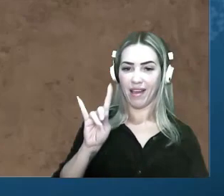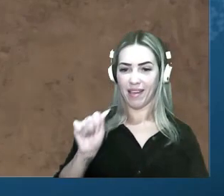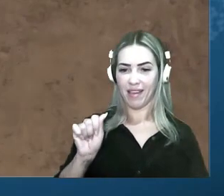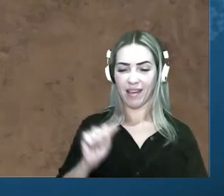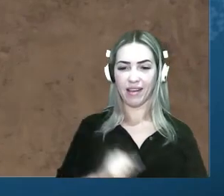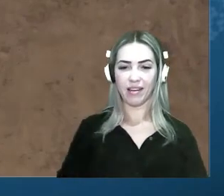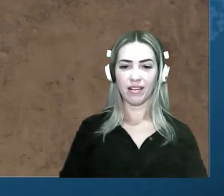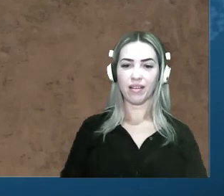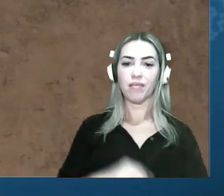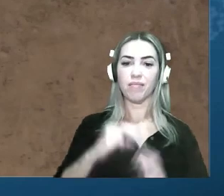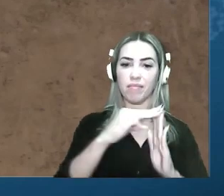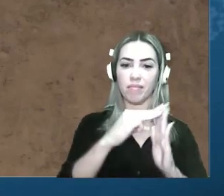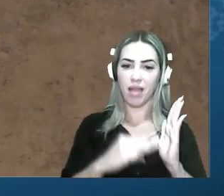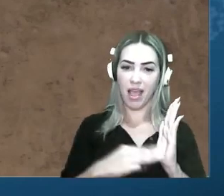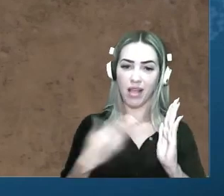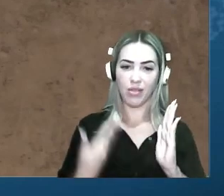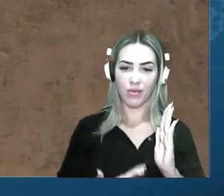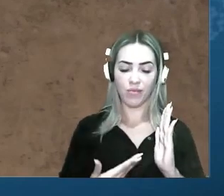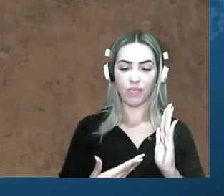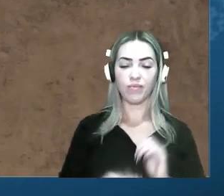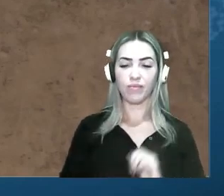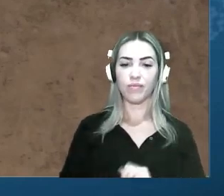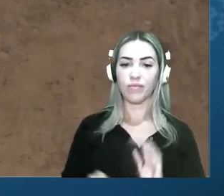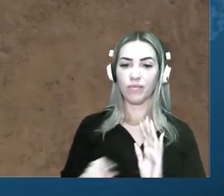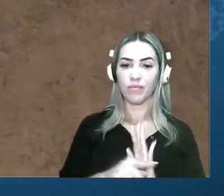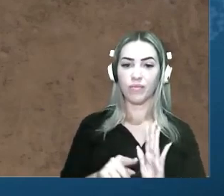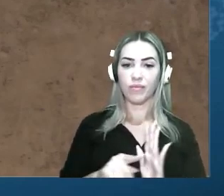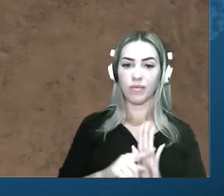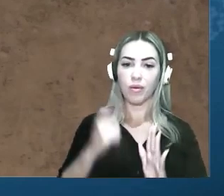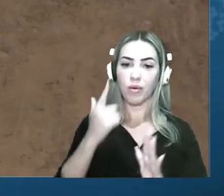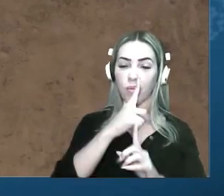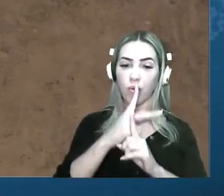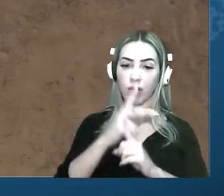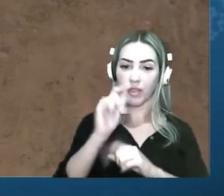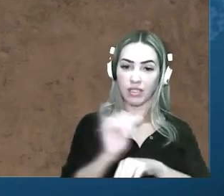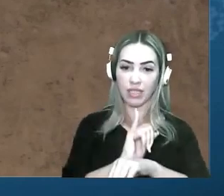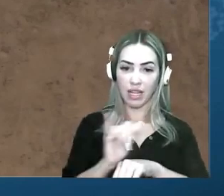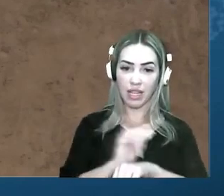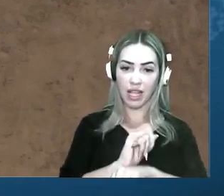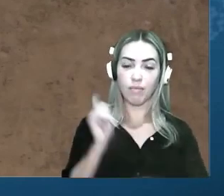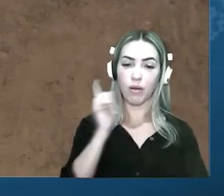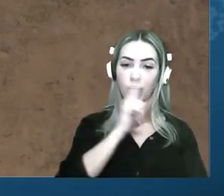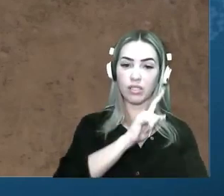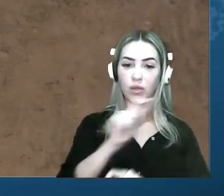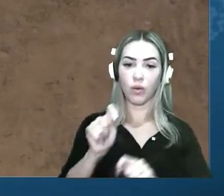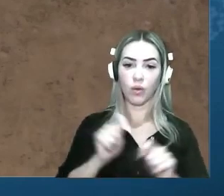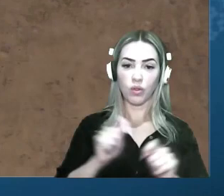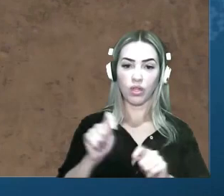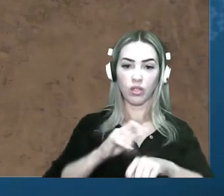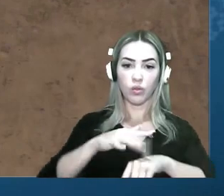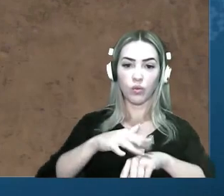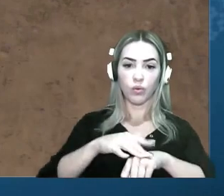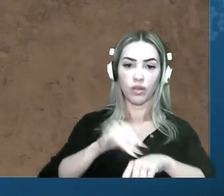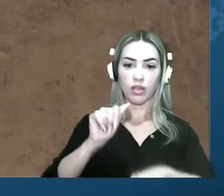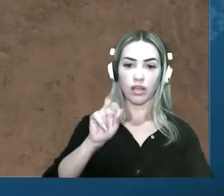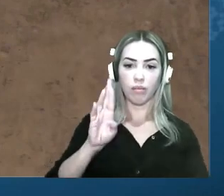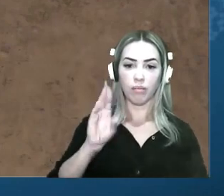Method. And a powerful strategy for controlling arbovirus. Nem ele entendeu o que eu estava